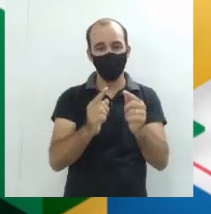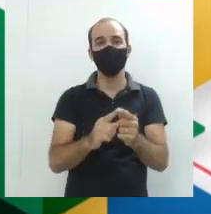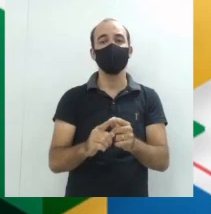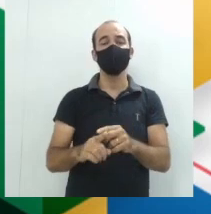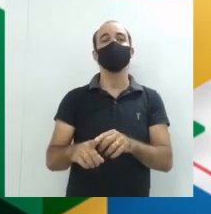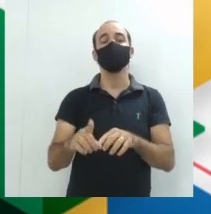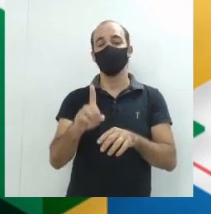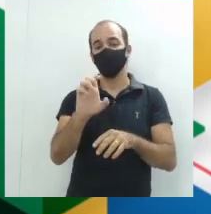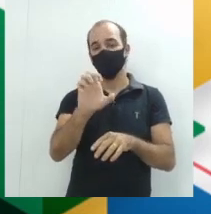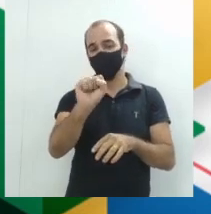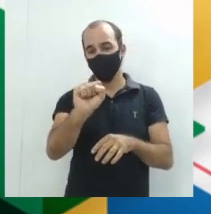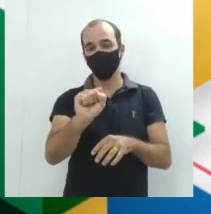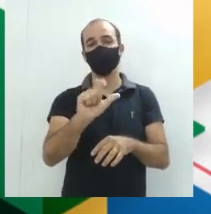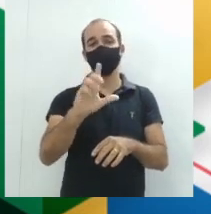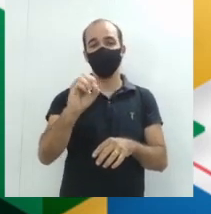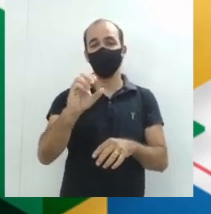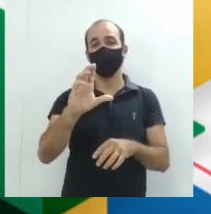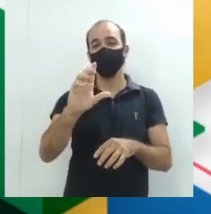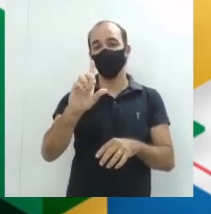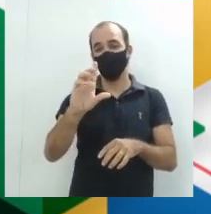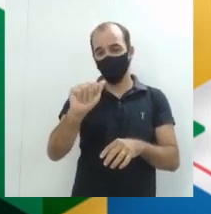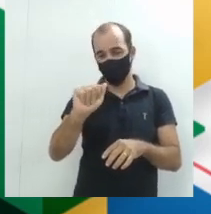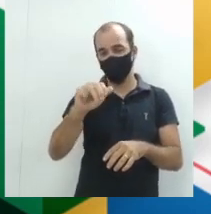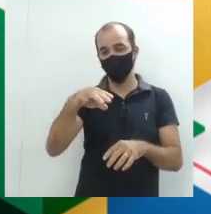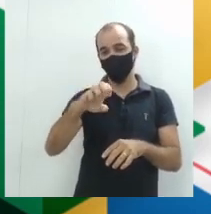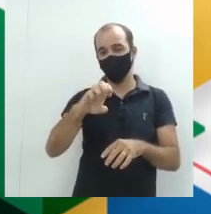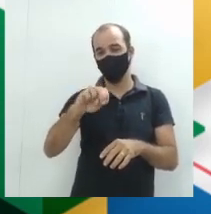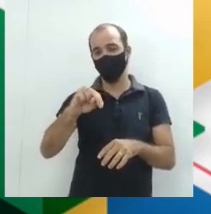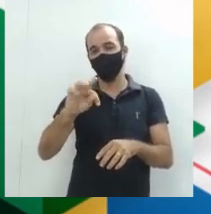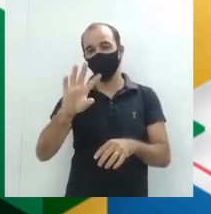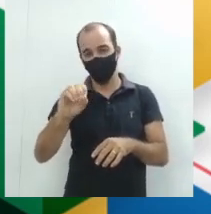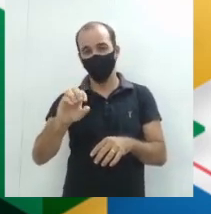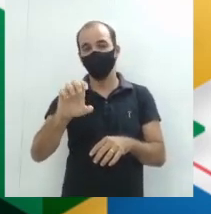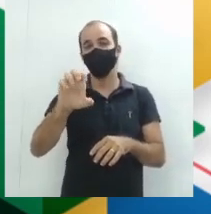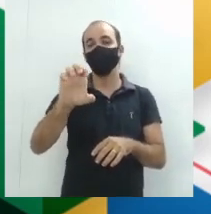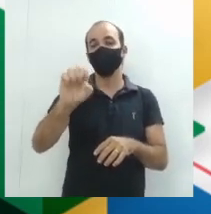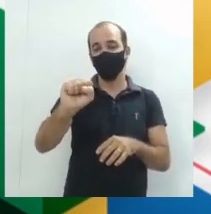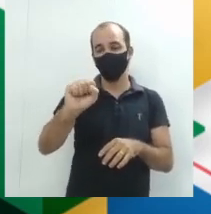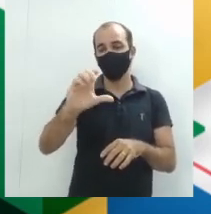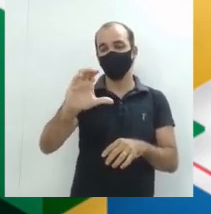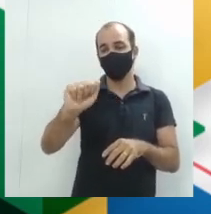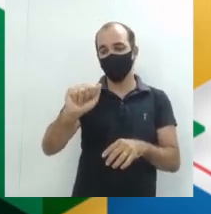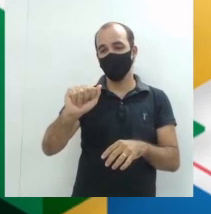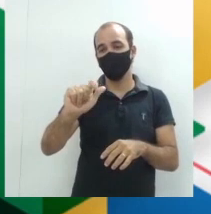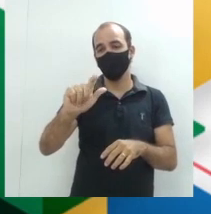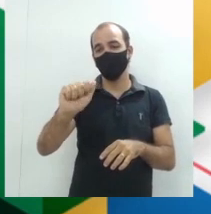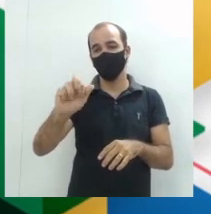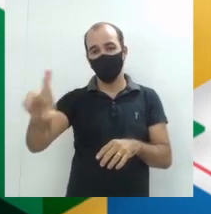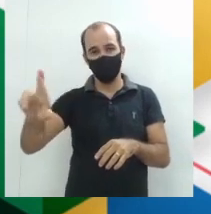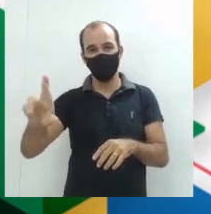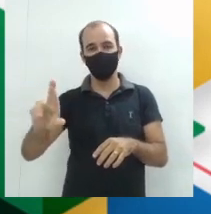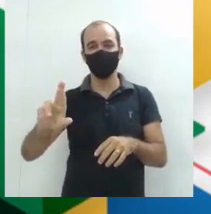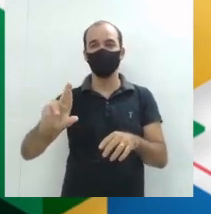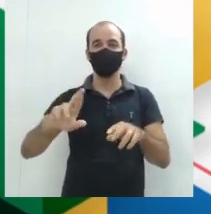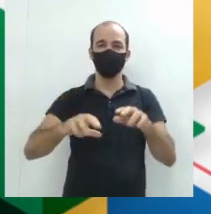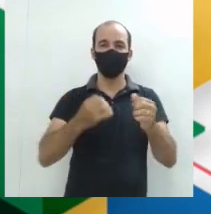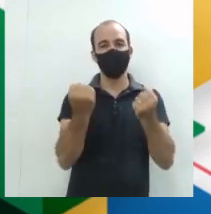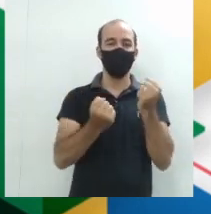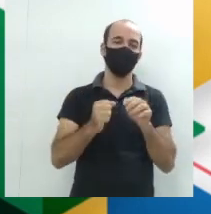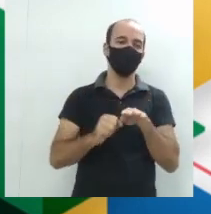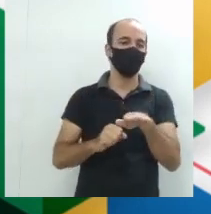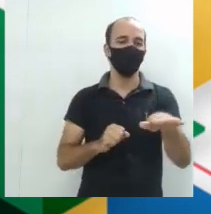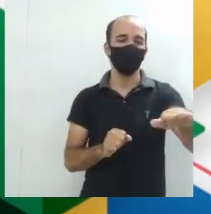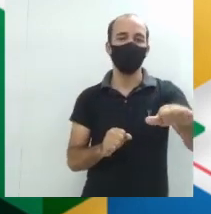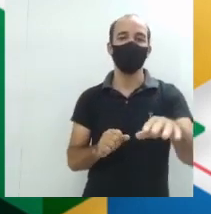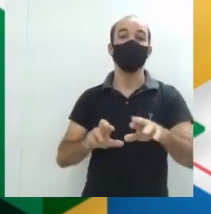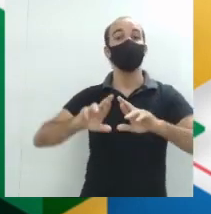de BMW não, agora você vai de avião. Você acha que o avião segue daqui para São Paulo seguindo